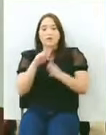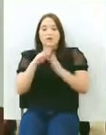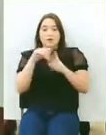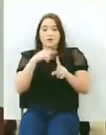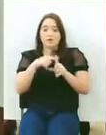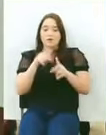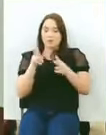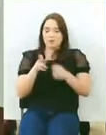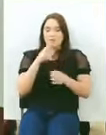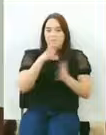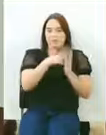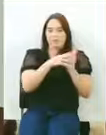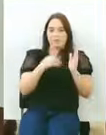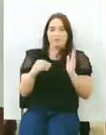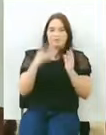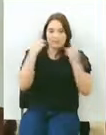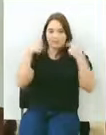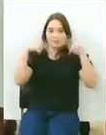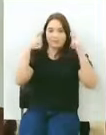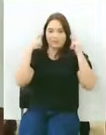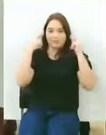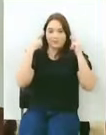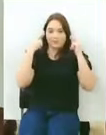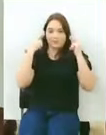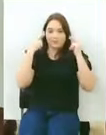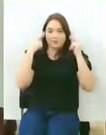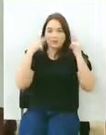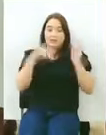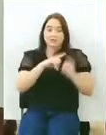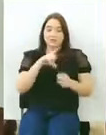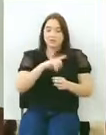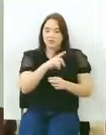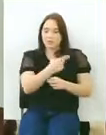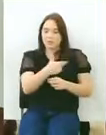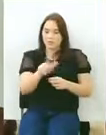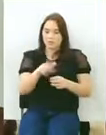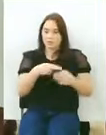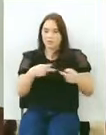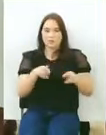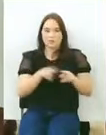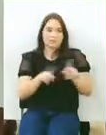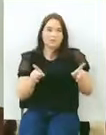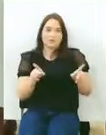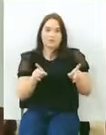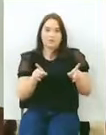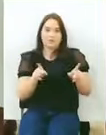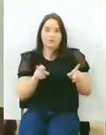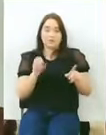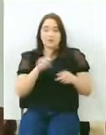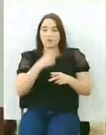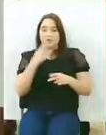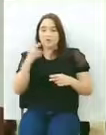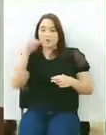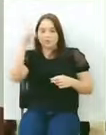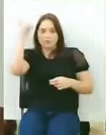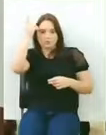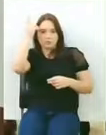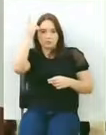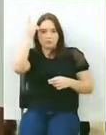sendo modelos da igreja, do rebanho, e não de outra forma. Ele diz: nem